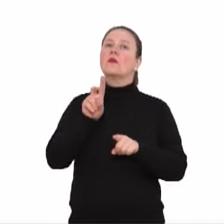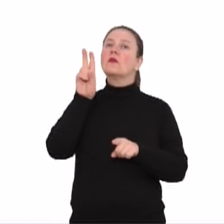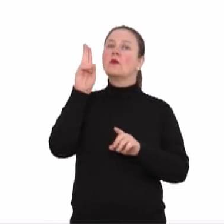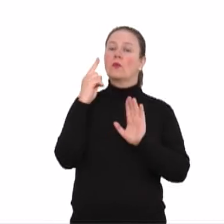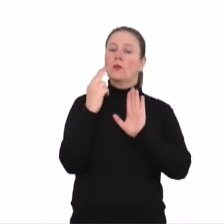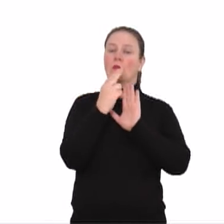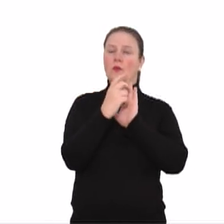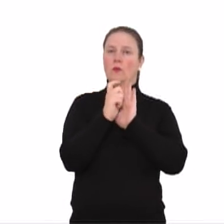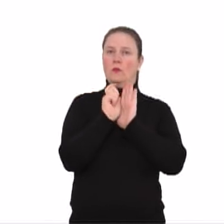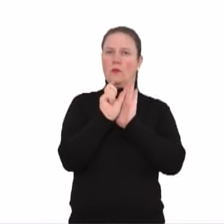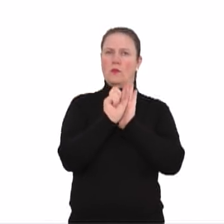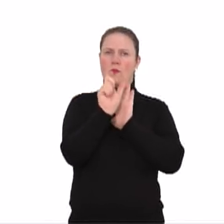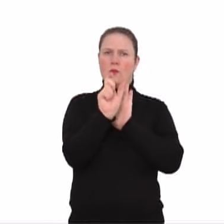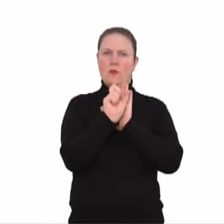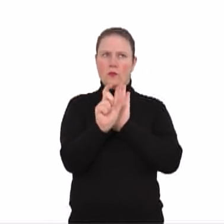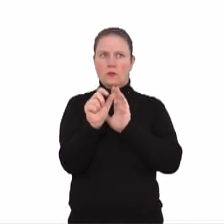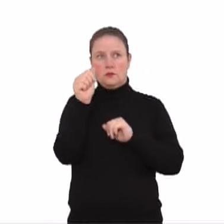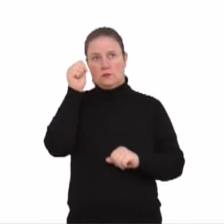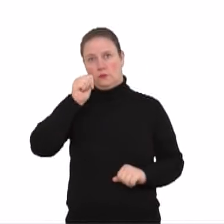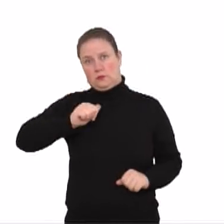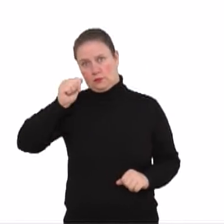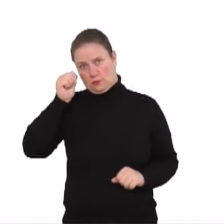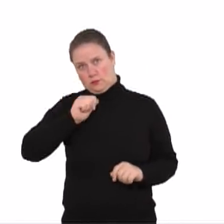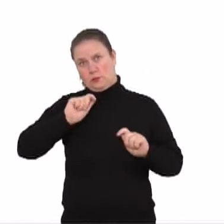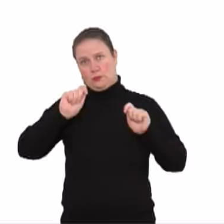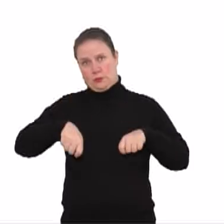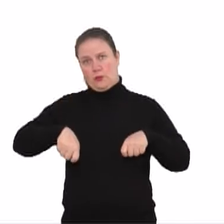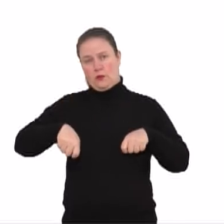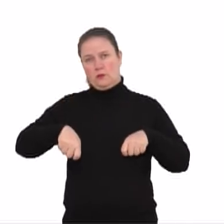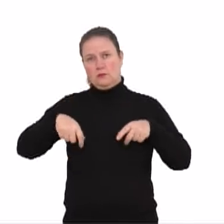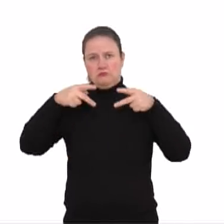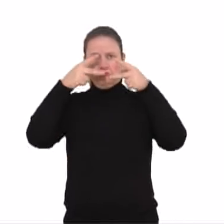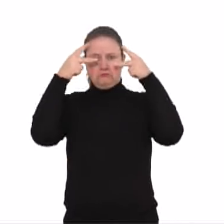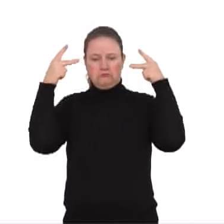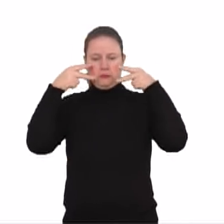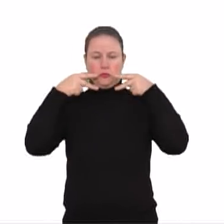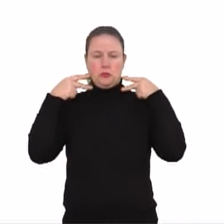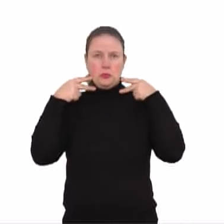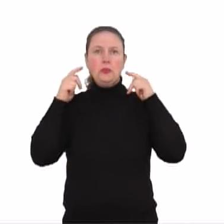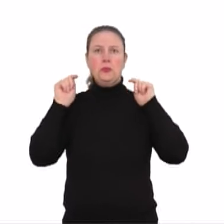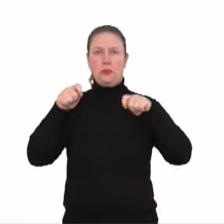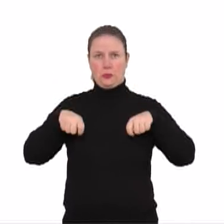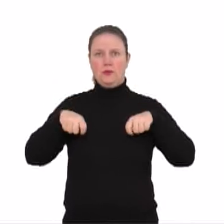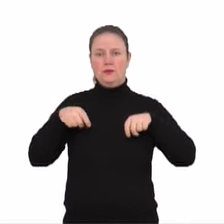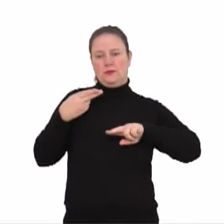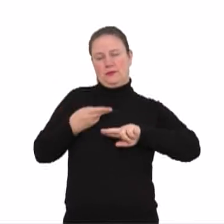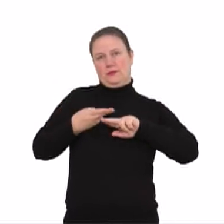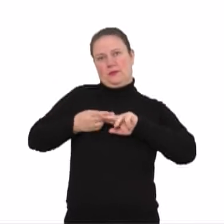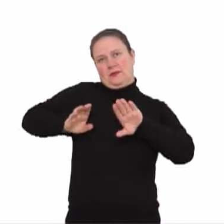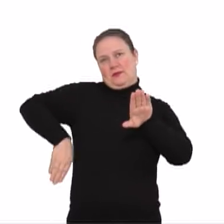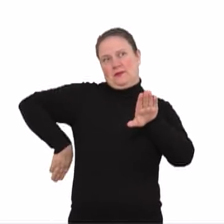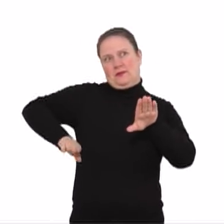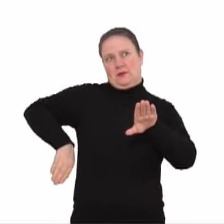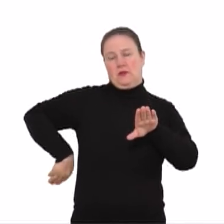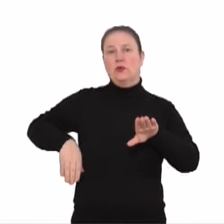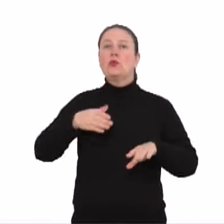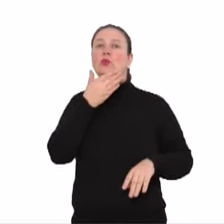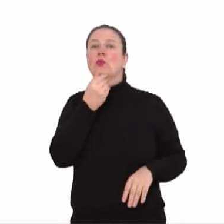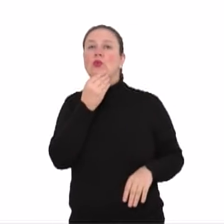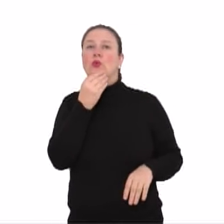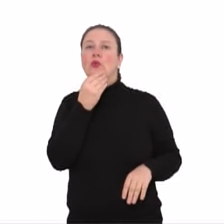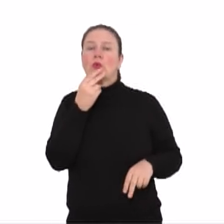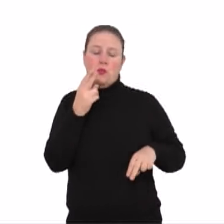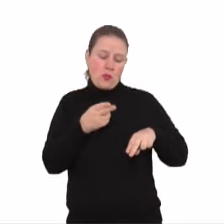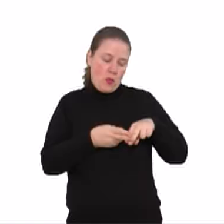Swimsuit eu tenho para as meninas, pode ser o biquíni, pode ser o maiô. E para os meninos pode ser a bermuda de água, pode ser